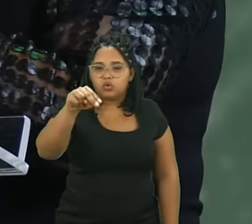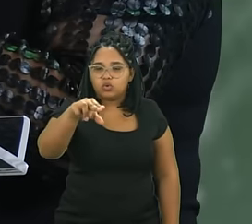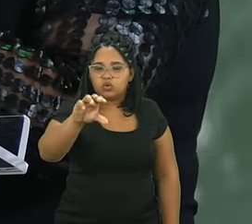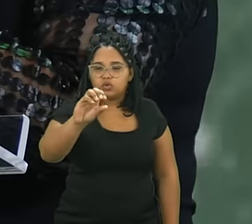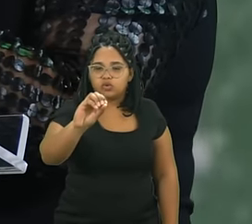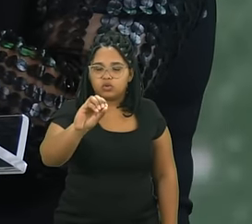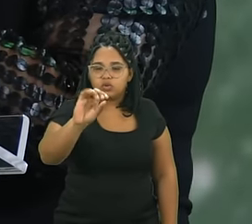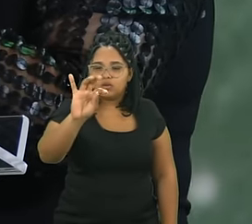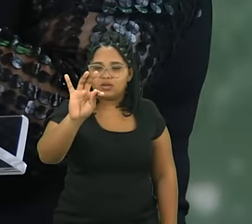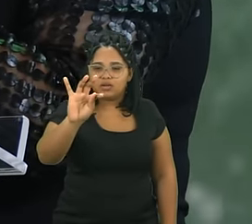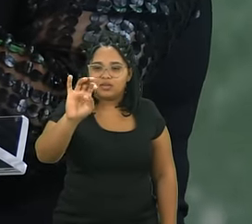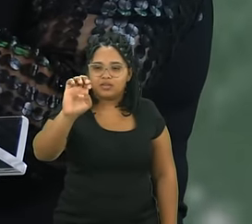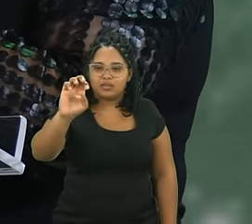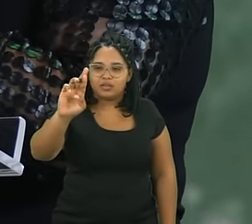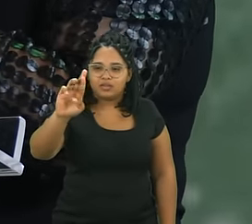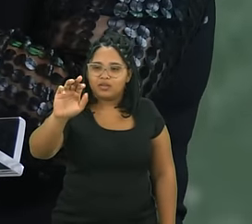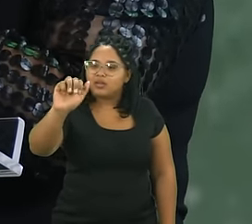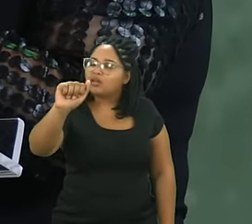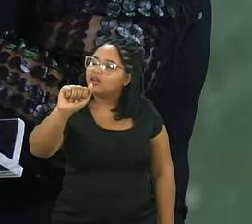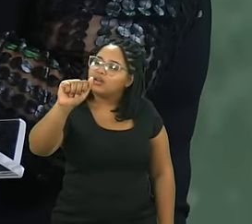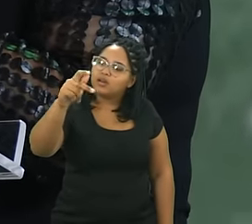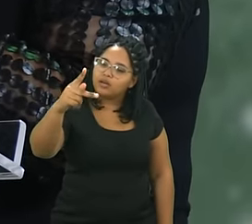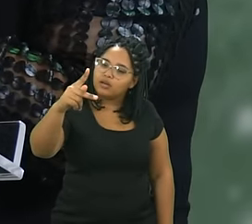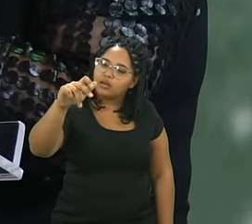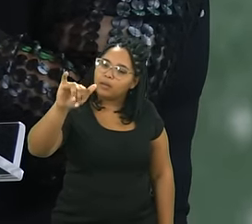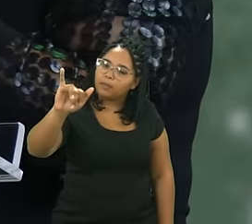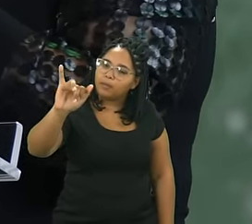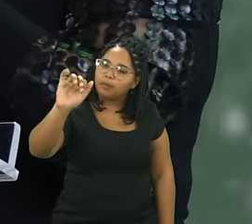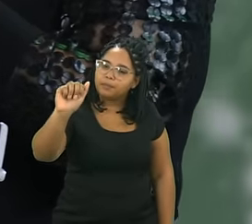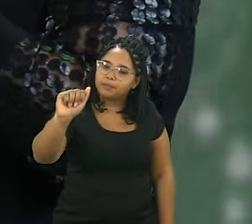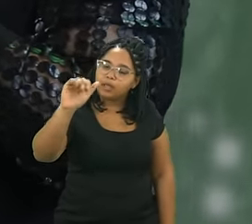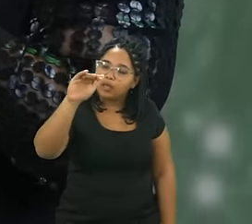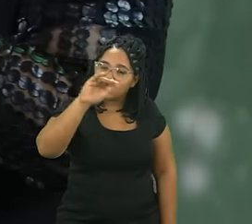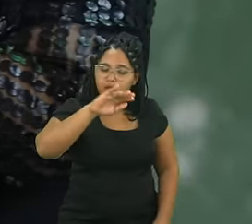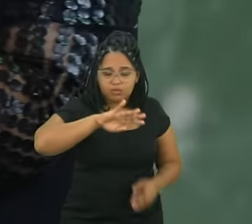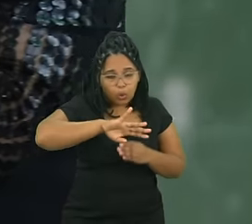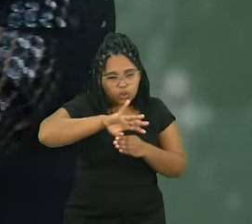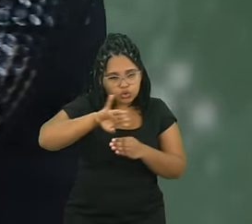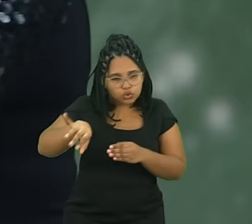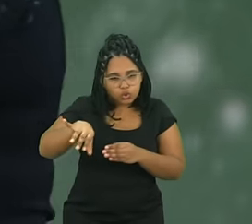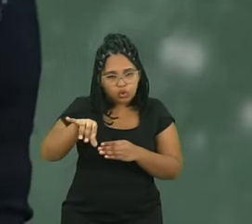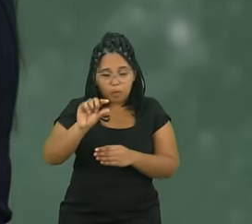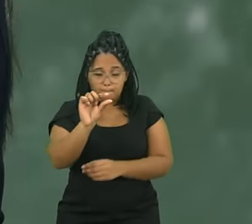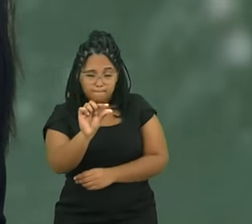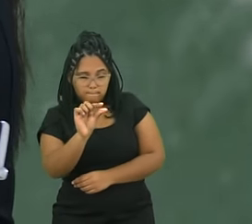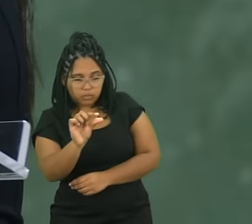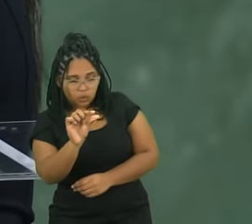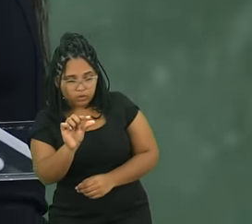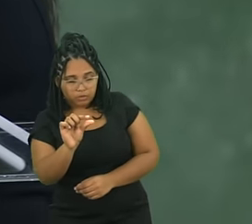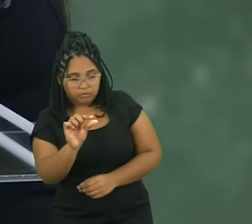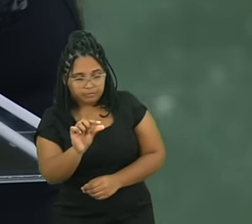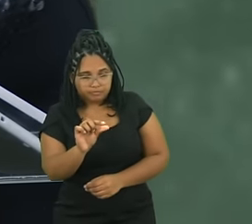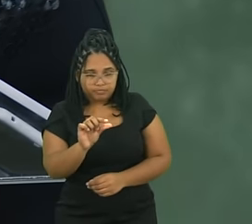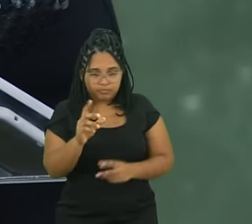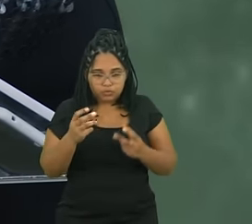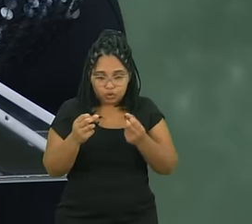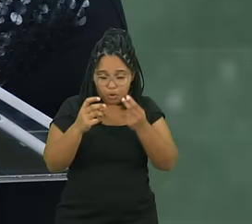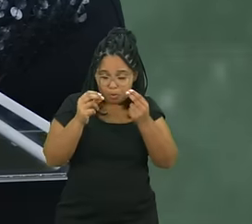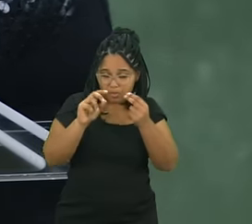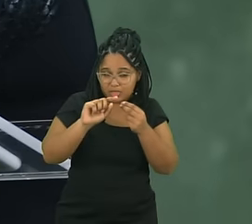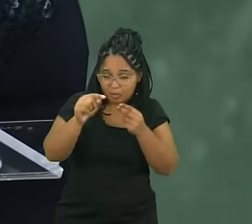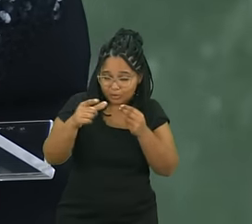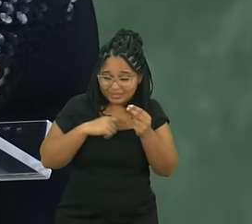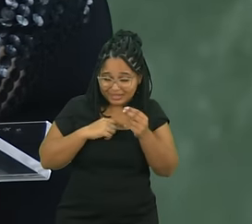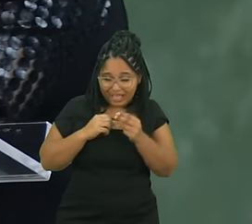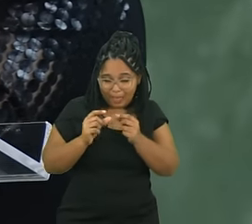ele tirou uma parte do tumor e ficou um pedacinho ainda. E eles diziam: olha, pode ter uma nova recidiva,